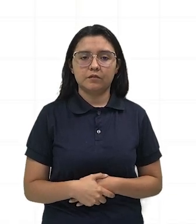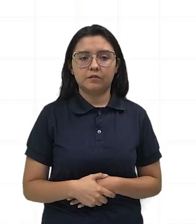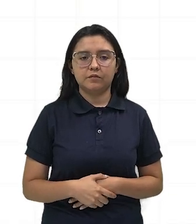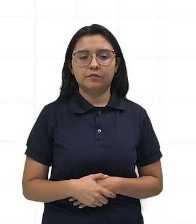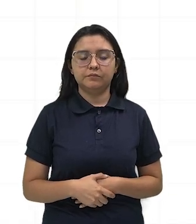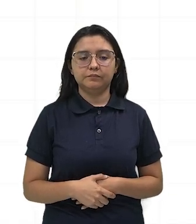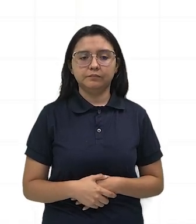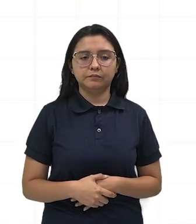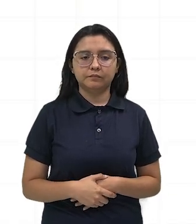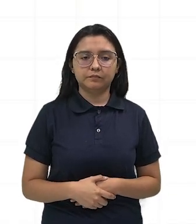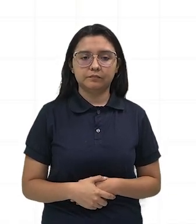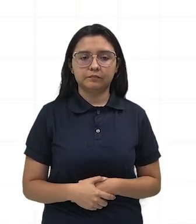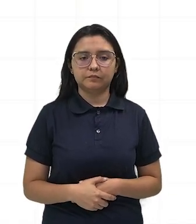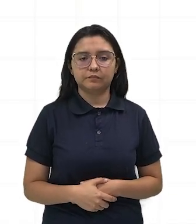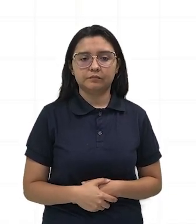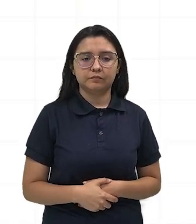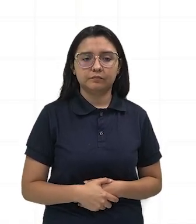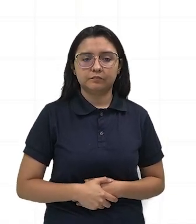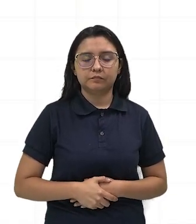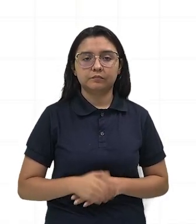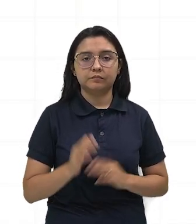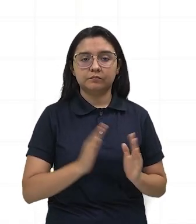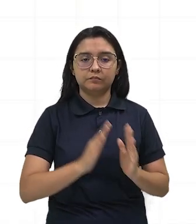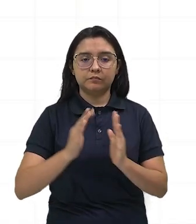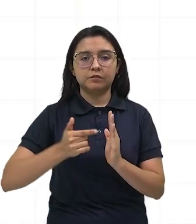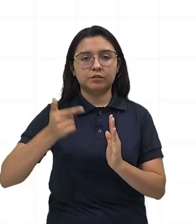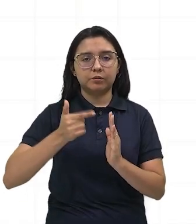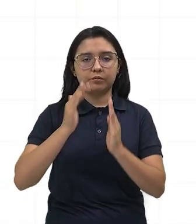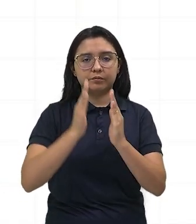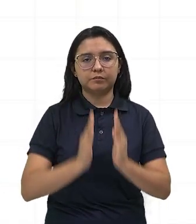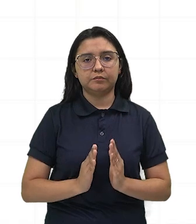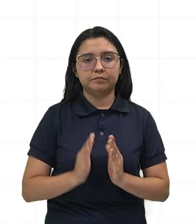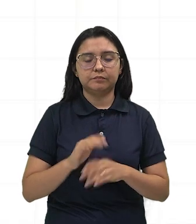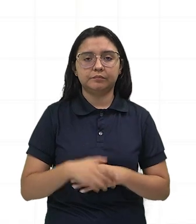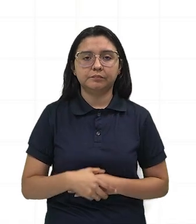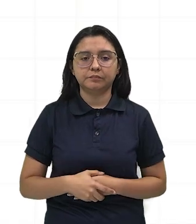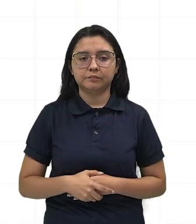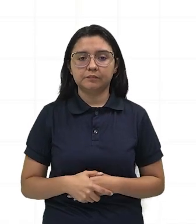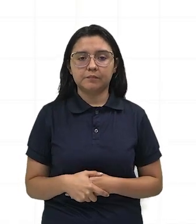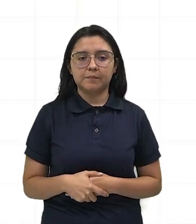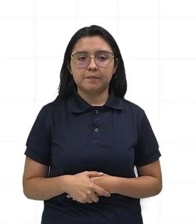Ok? Segunda coluna.